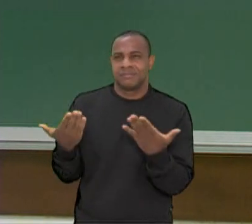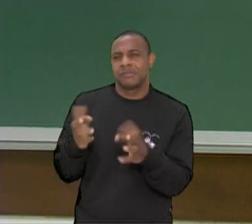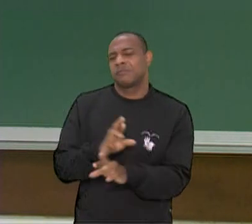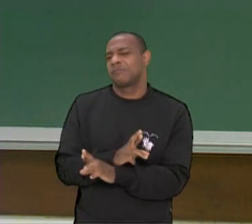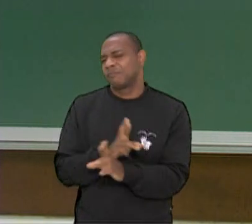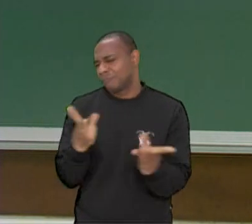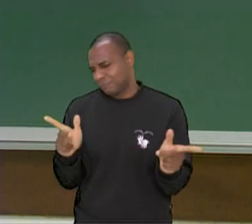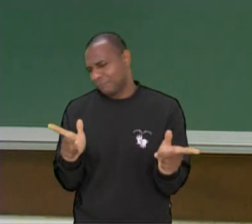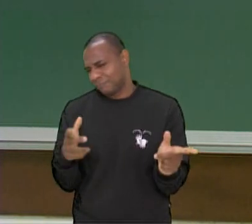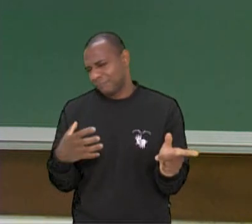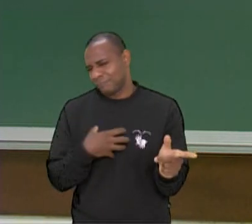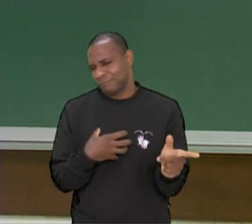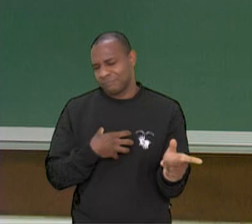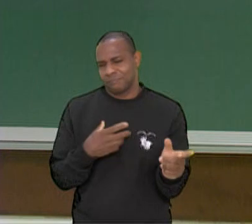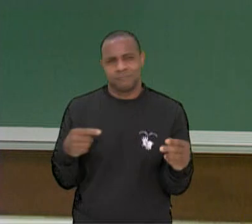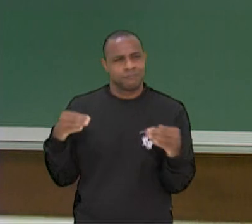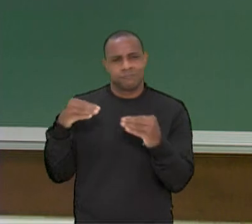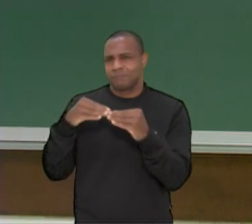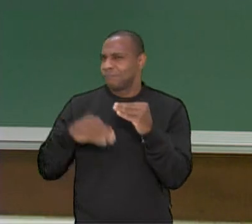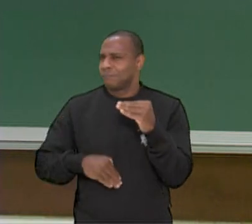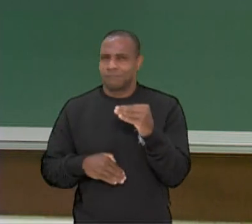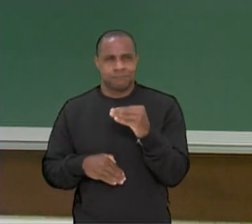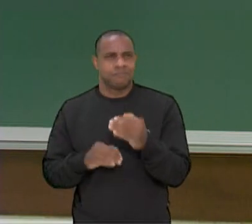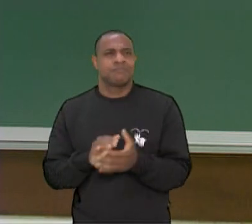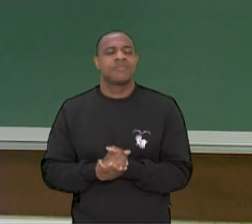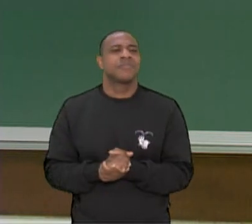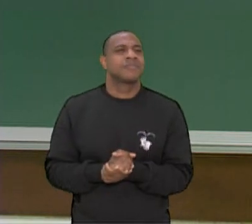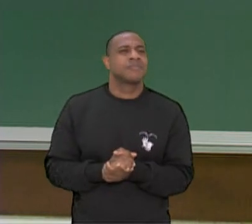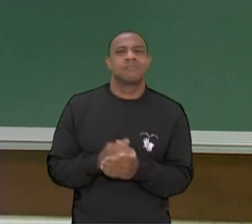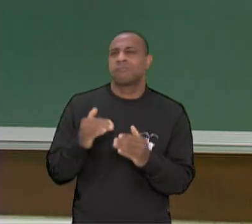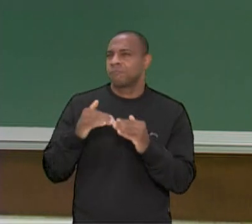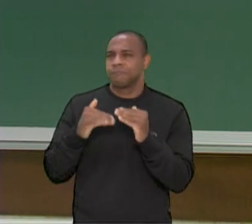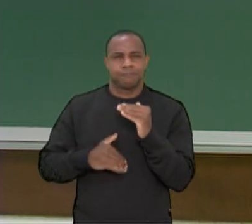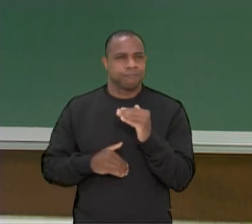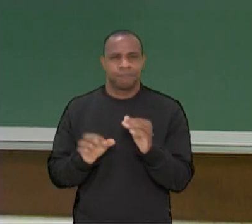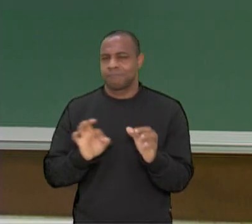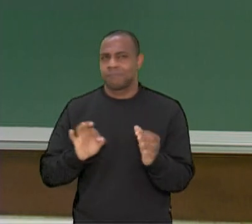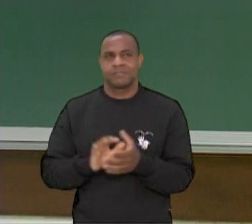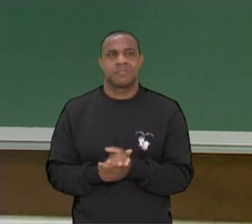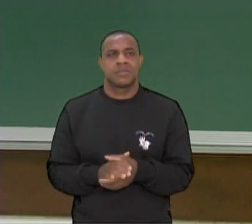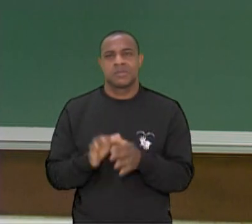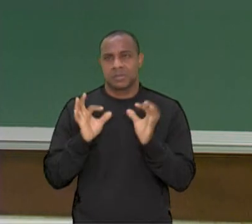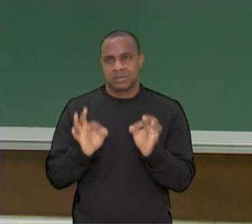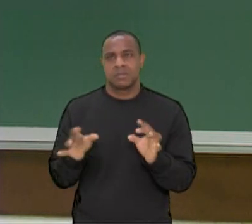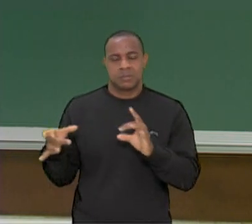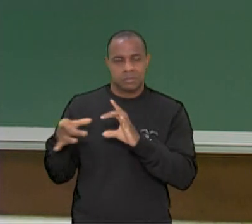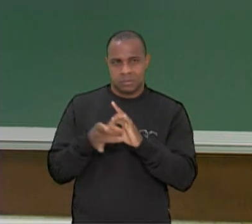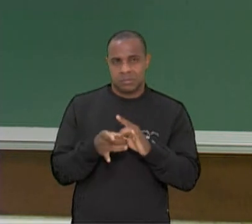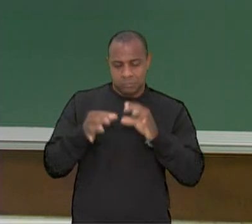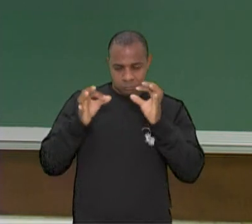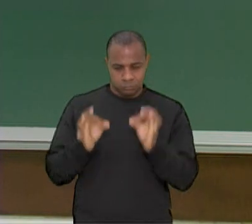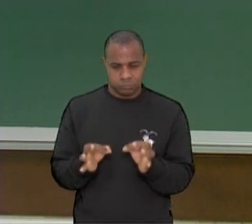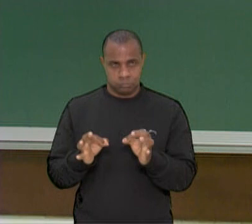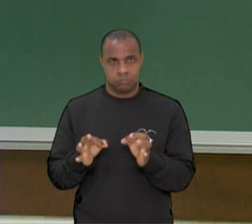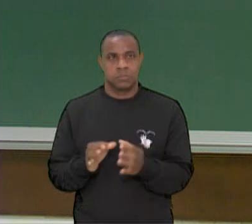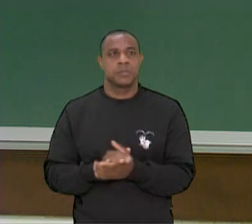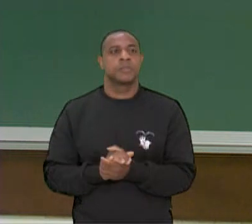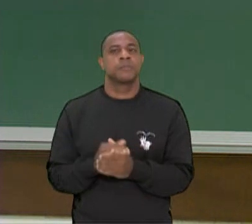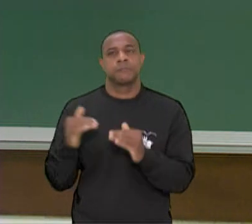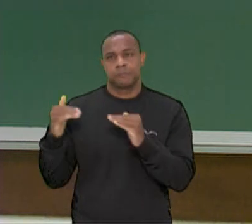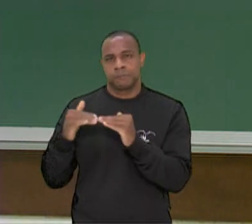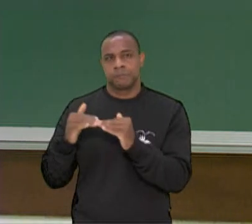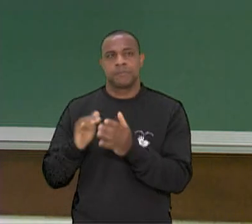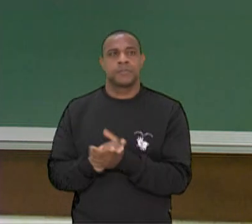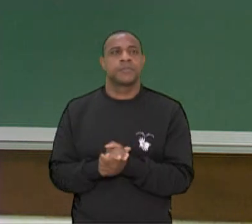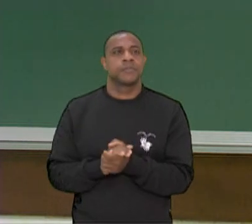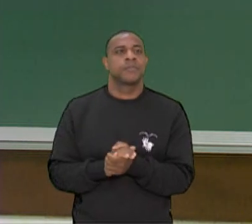ficar muito sem graça e obviamente incorreto. Então você já sabe ali qual é o contexto da concordância. Trouxe para